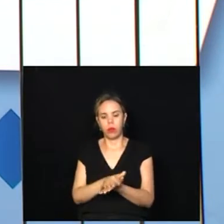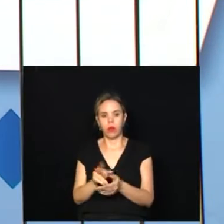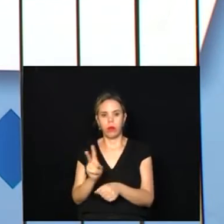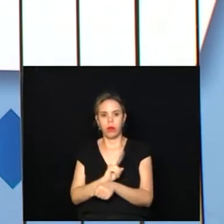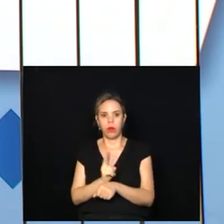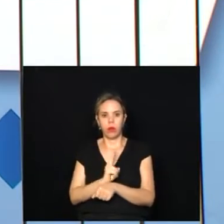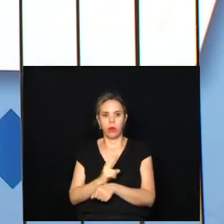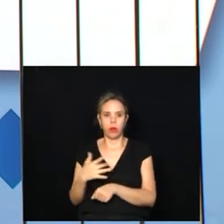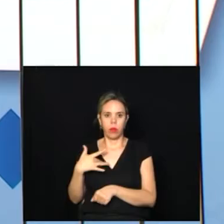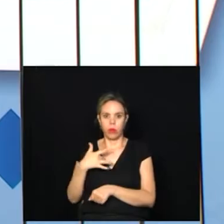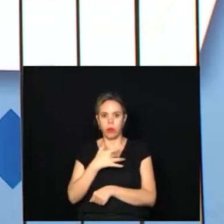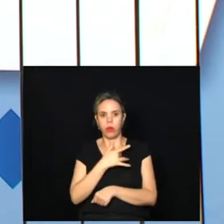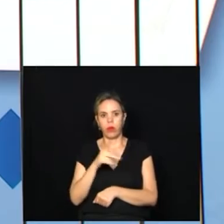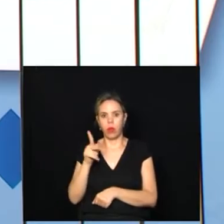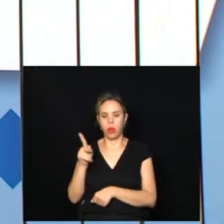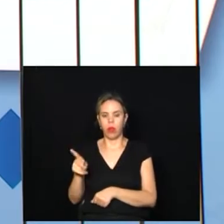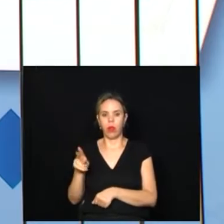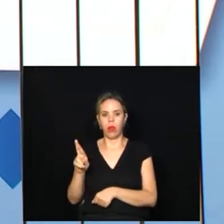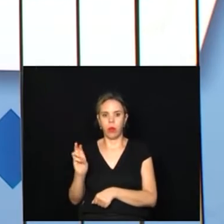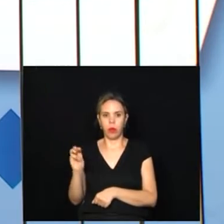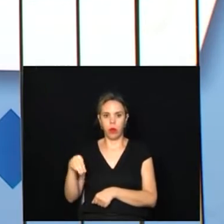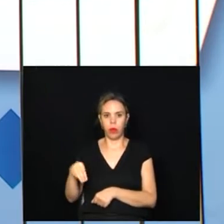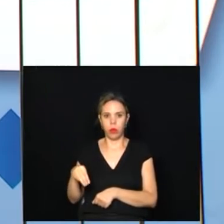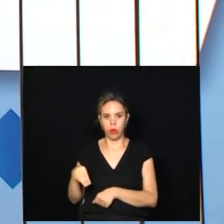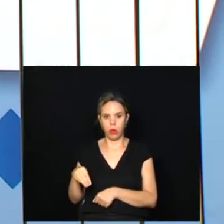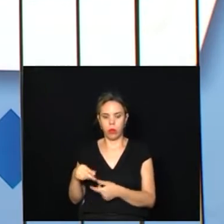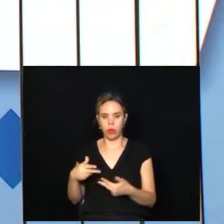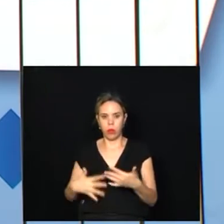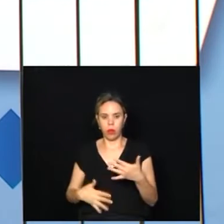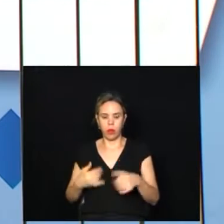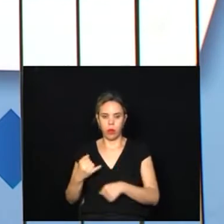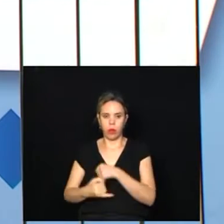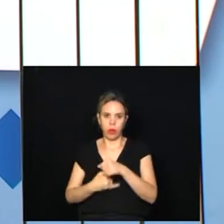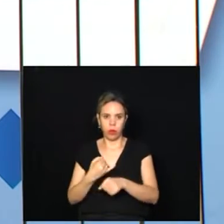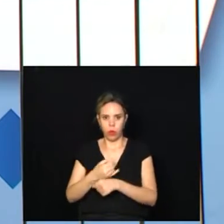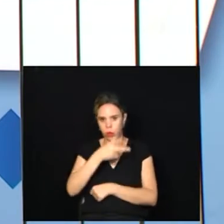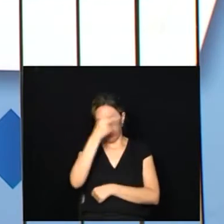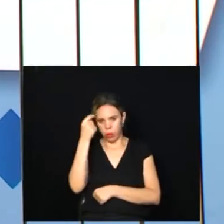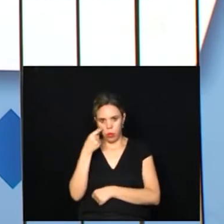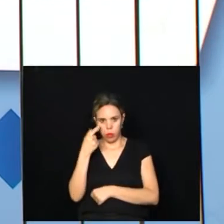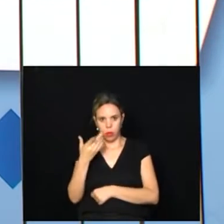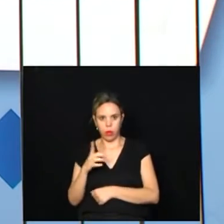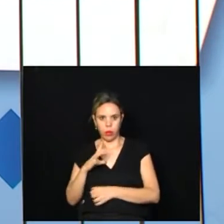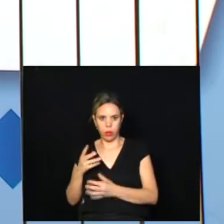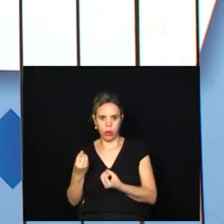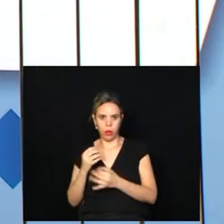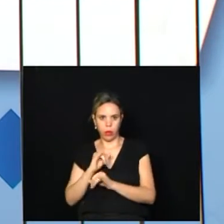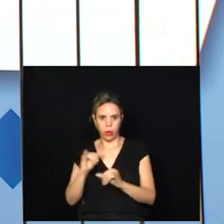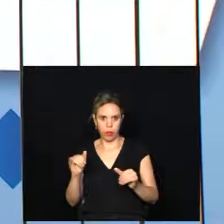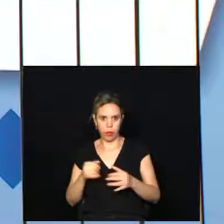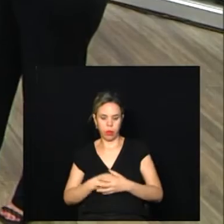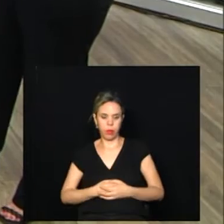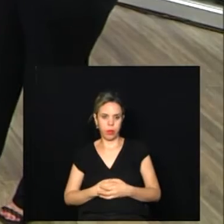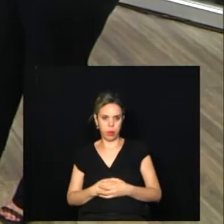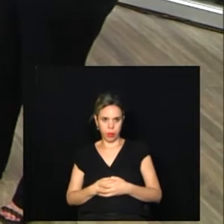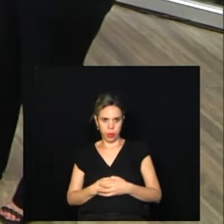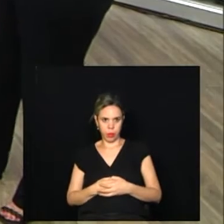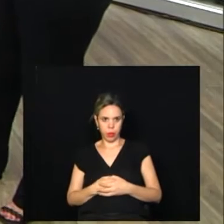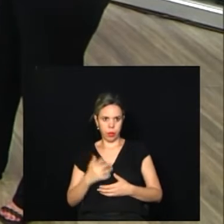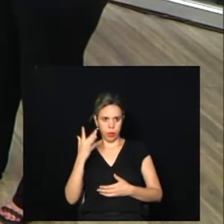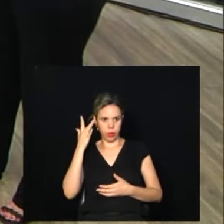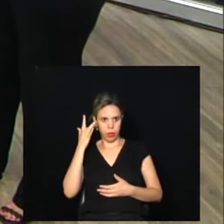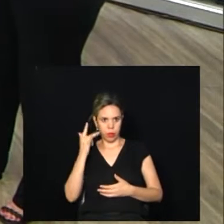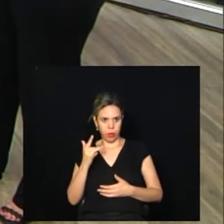Vigilância Sanitária, do PROCON e também do COFUIT. Então, entre lá no site da Prefeitura que tem todas as informações. Menabriel,